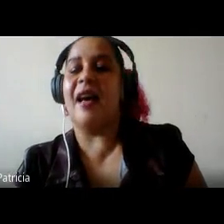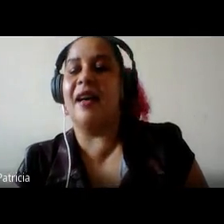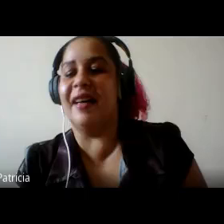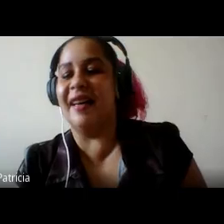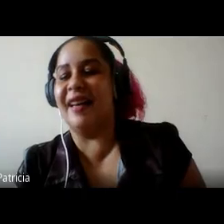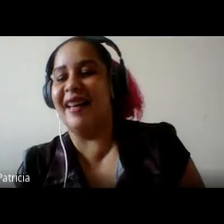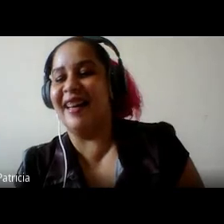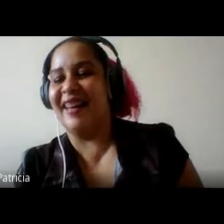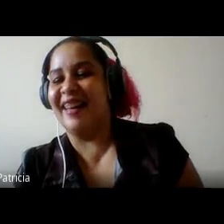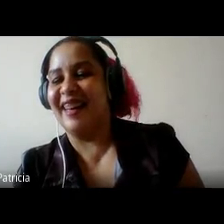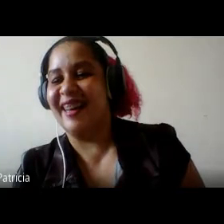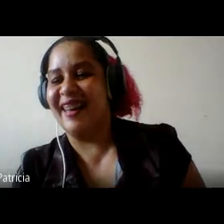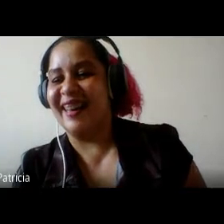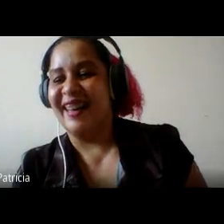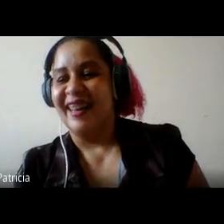Ah!